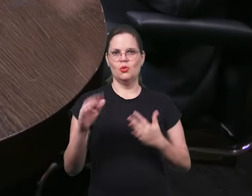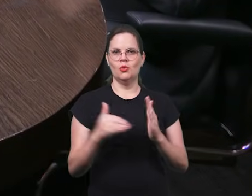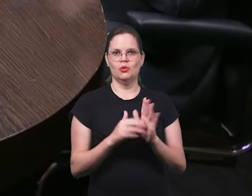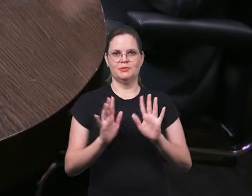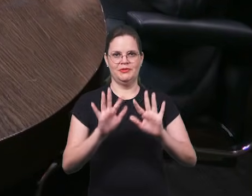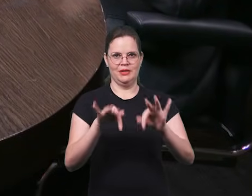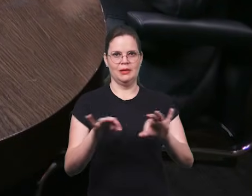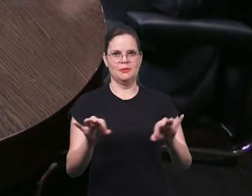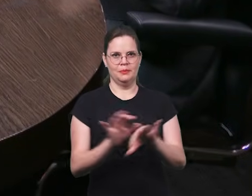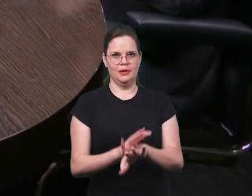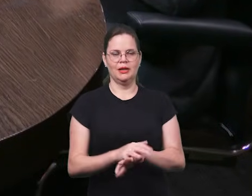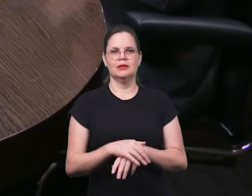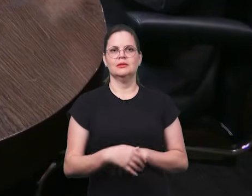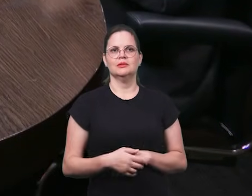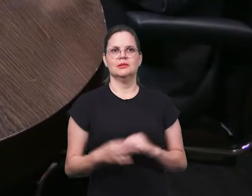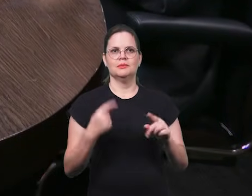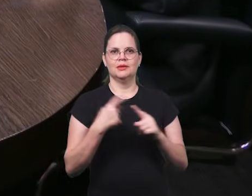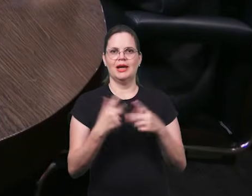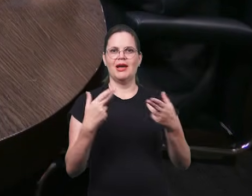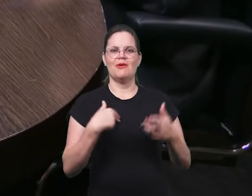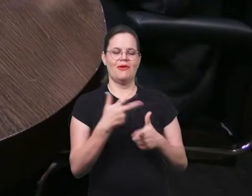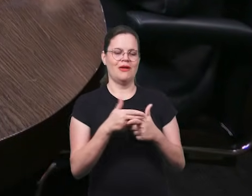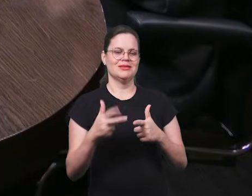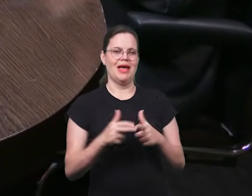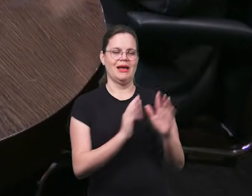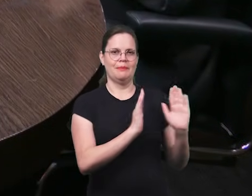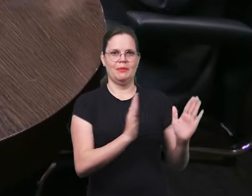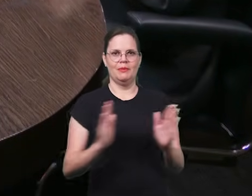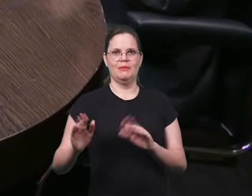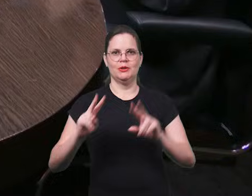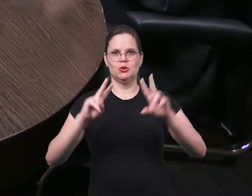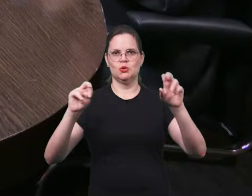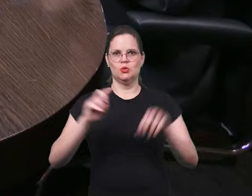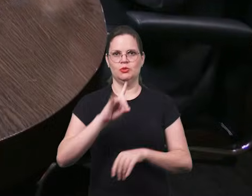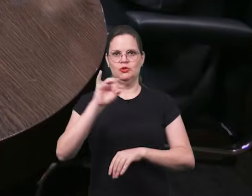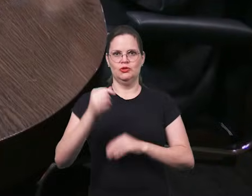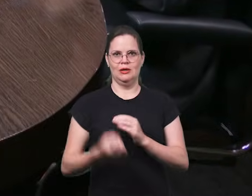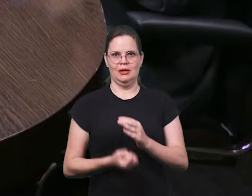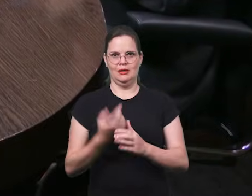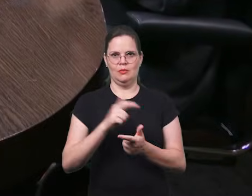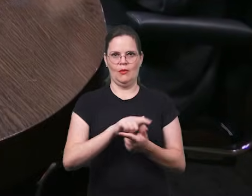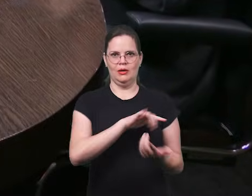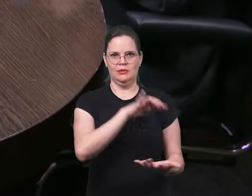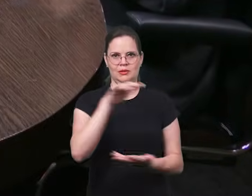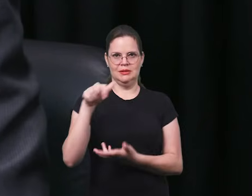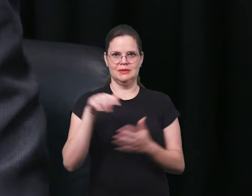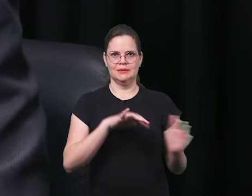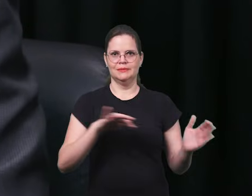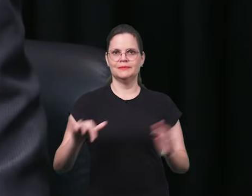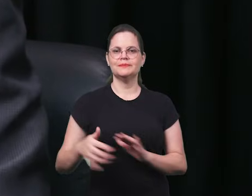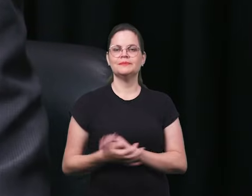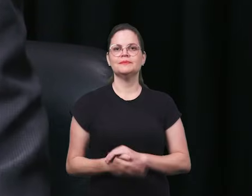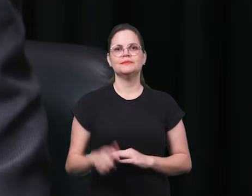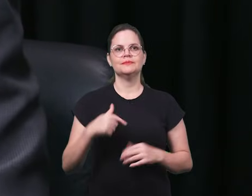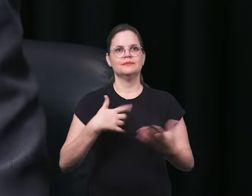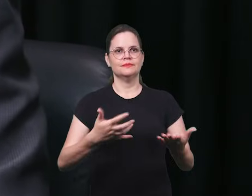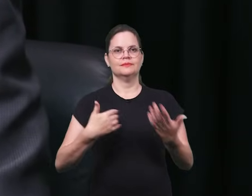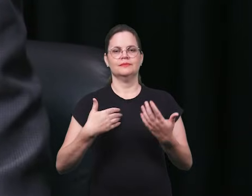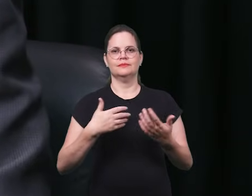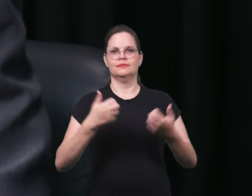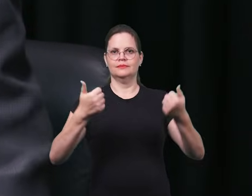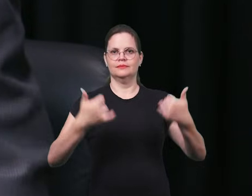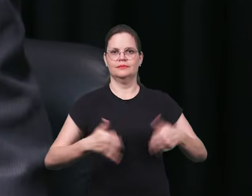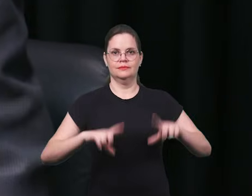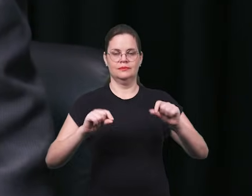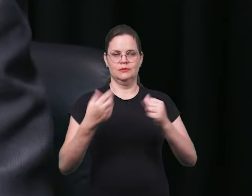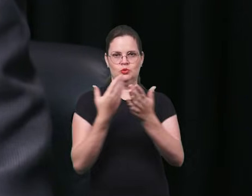fechando, digamos, essa temporada dos dias da criação. Eu queria dizer assim, que